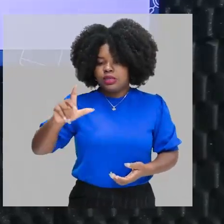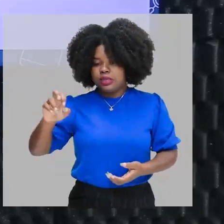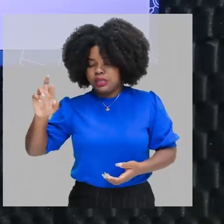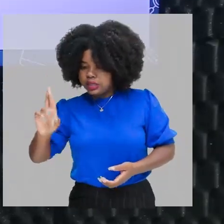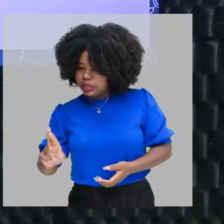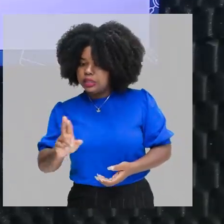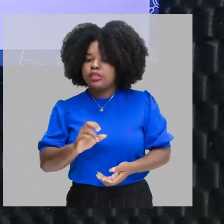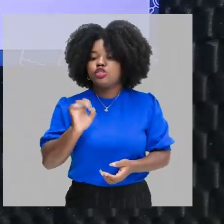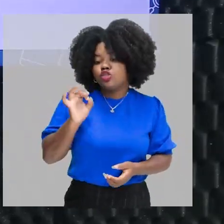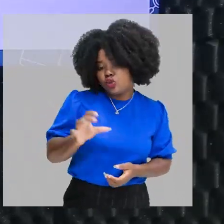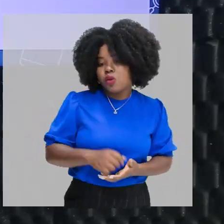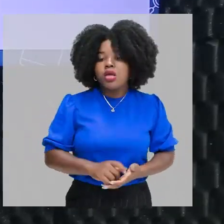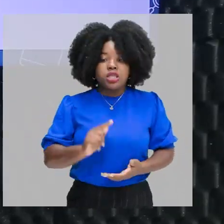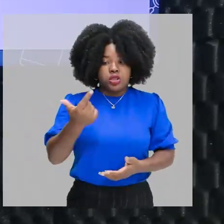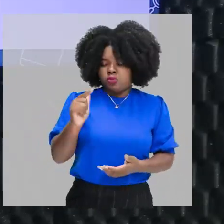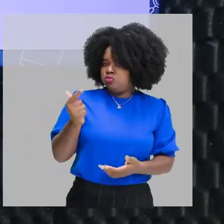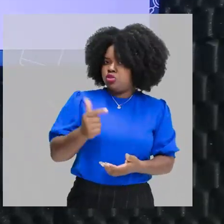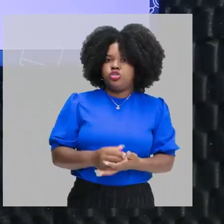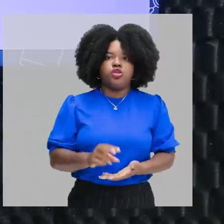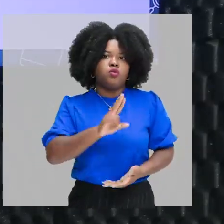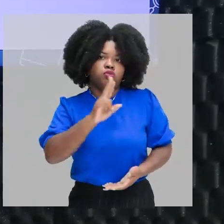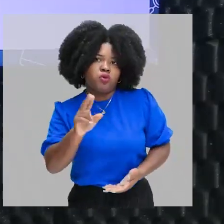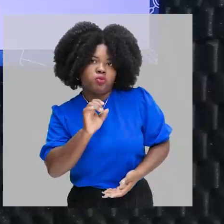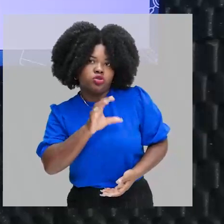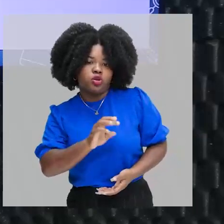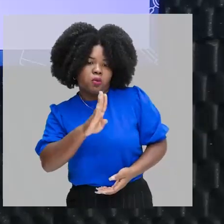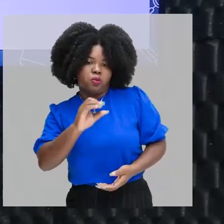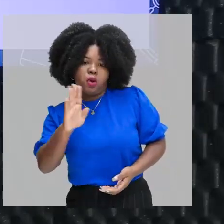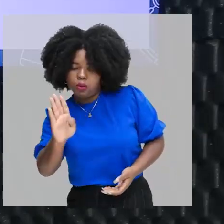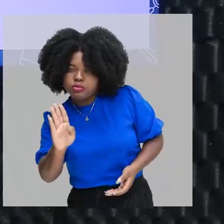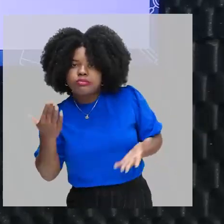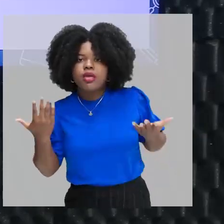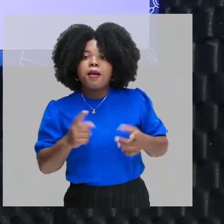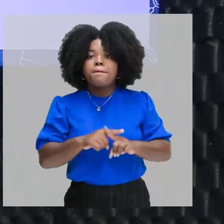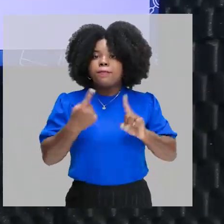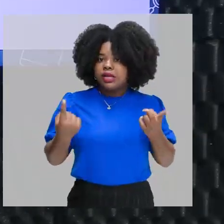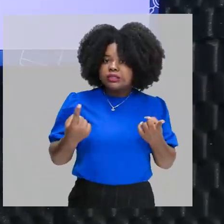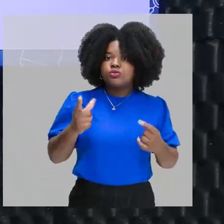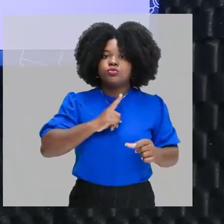aí não citava o nome do Bob Marley isoladamente, mas como o Bob Marley